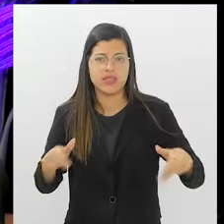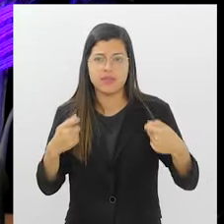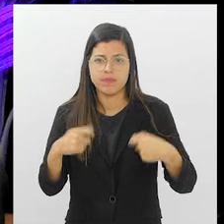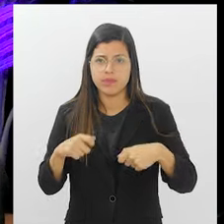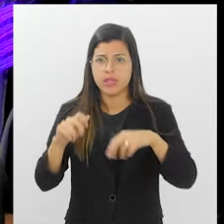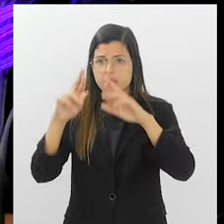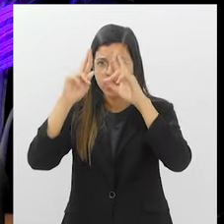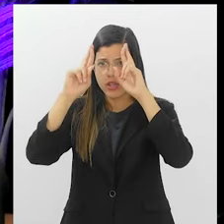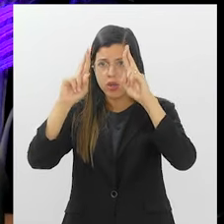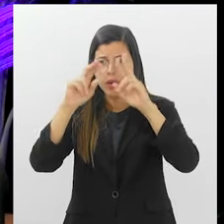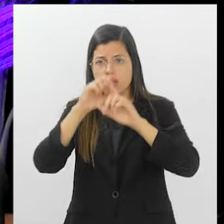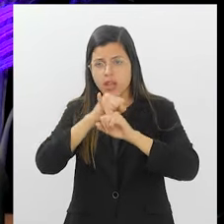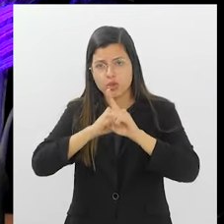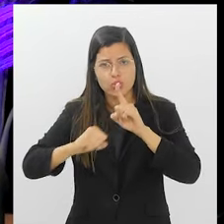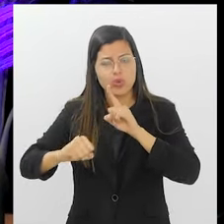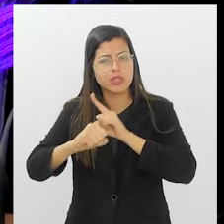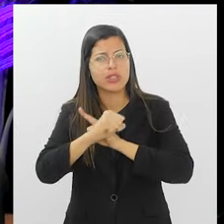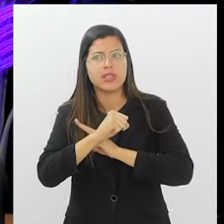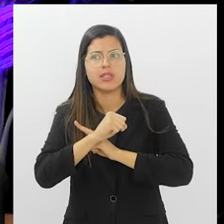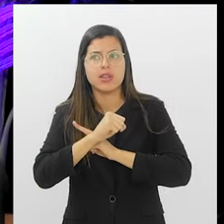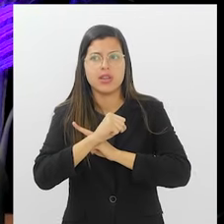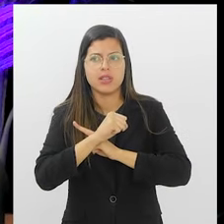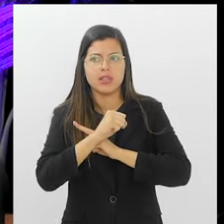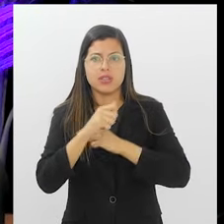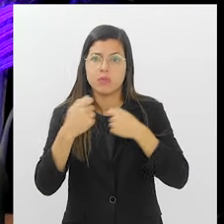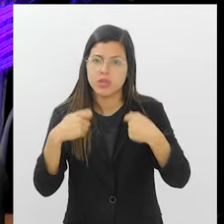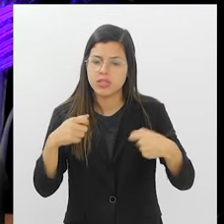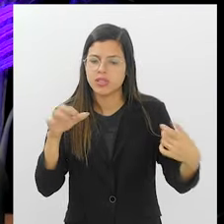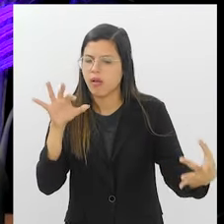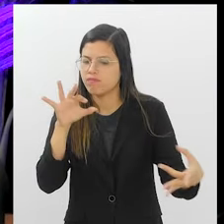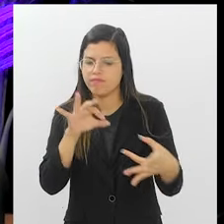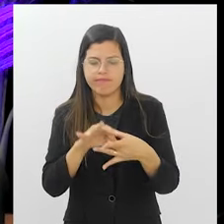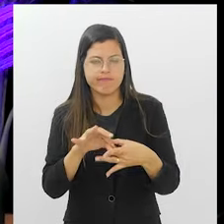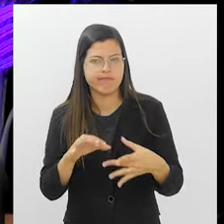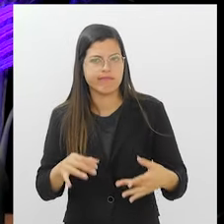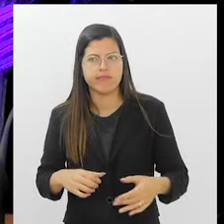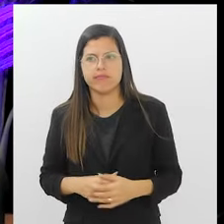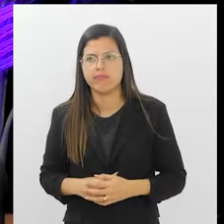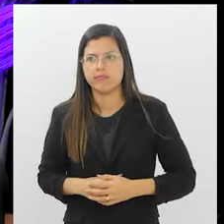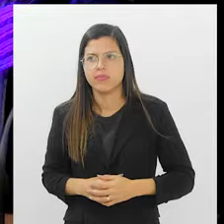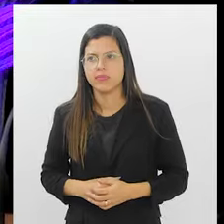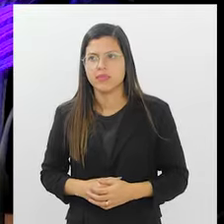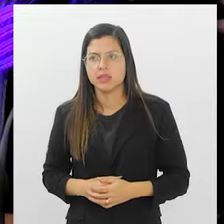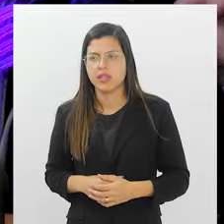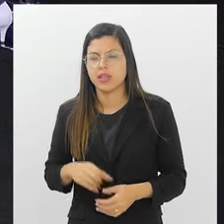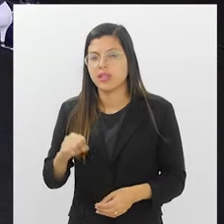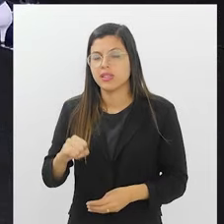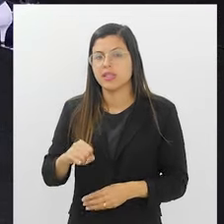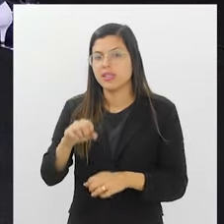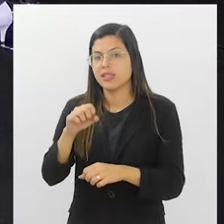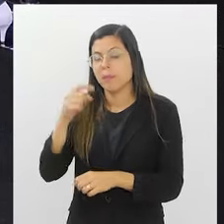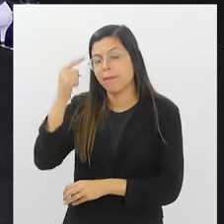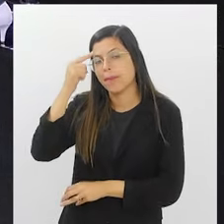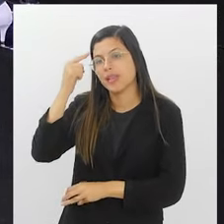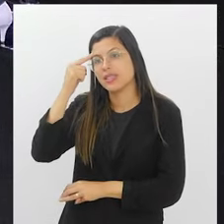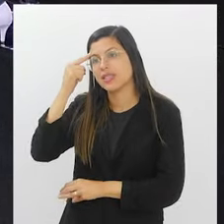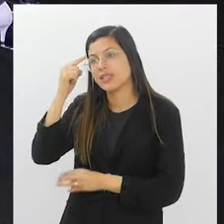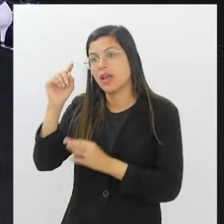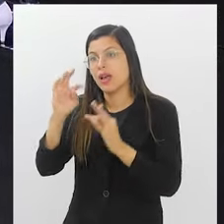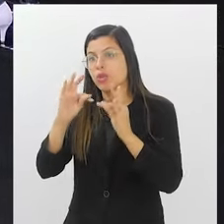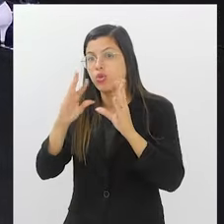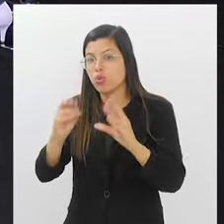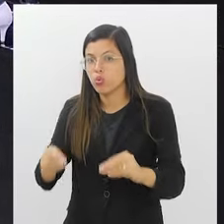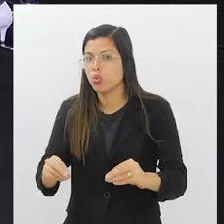tem que respeitar. E a sociedade é para isso que tem que haver essa integração. Se a gente parar para pensar,